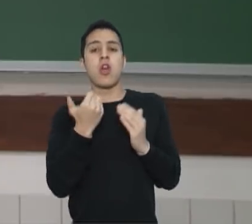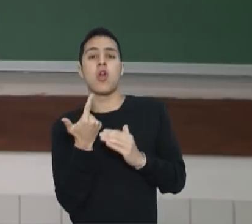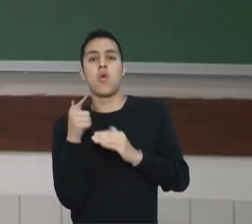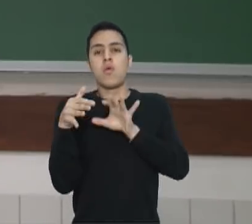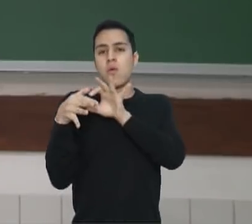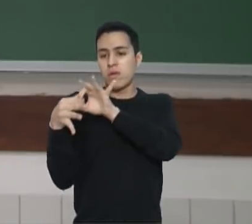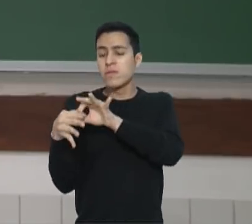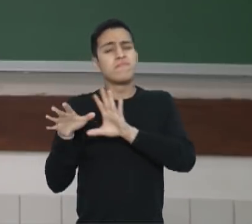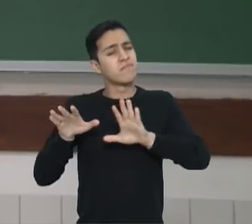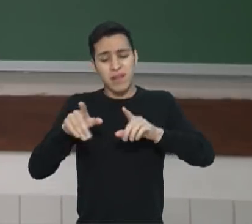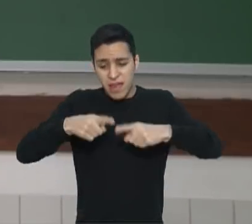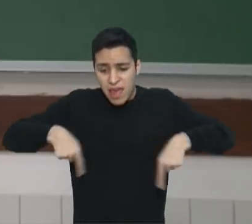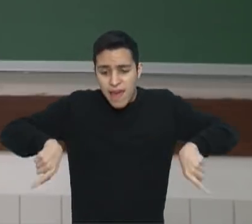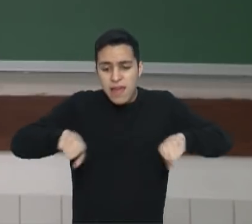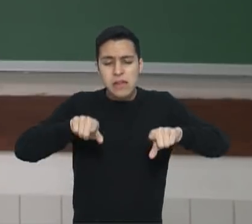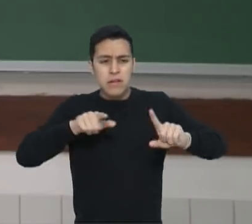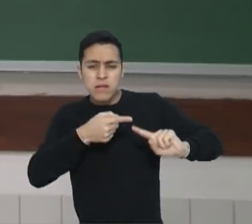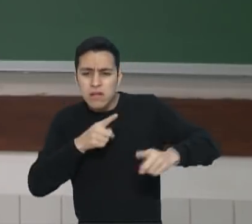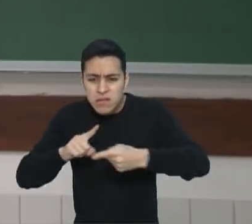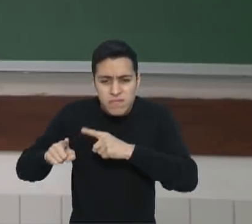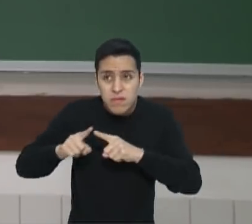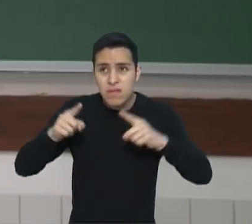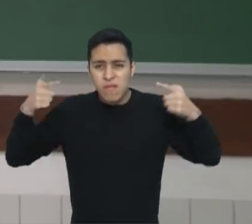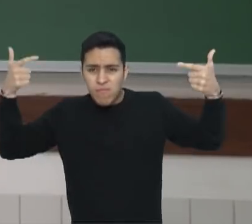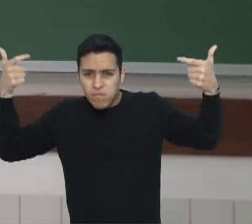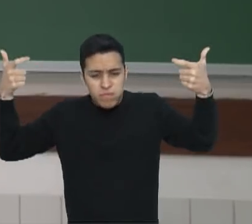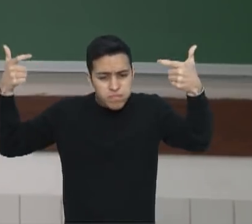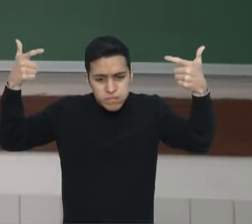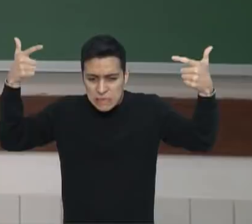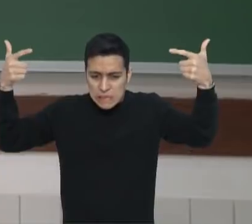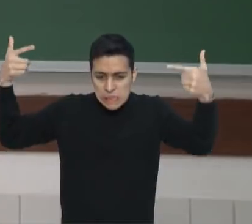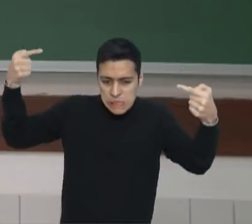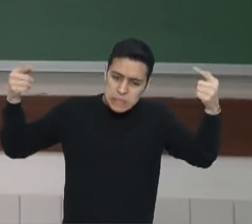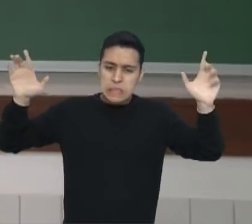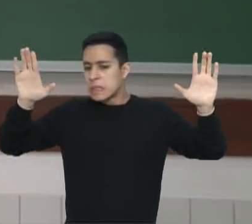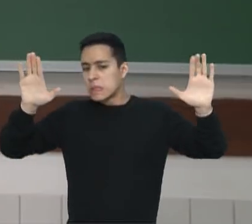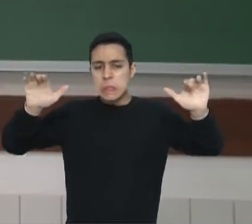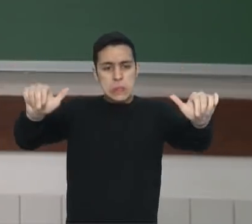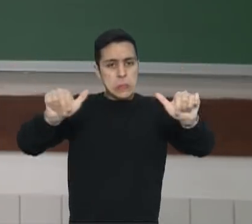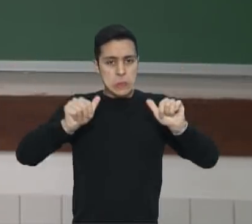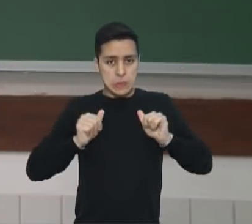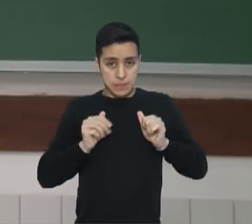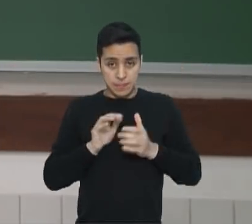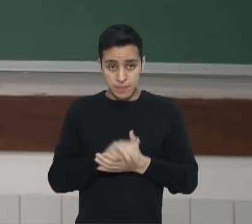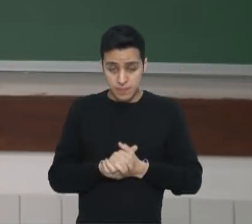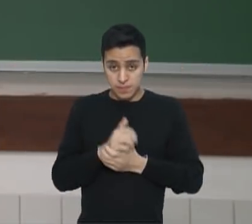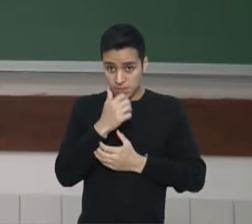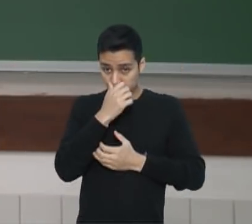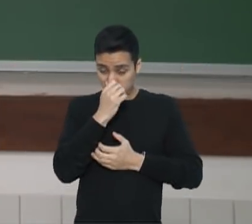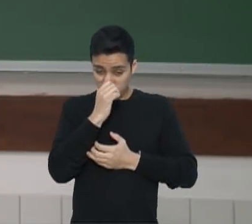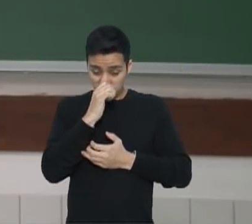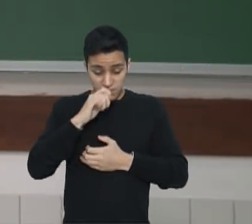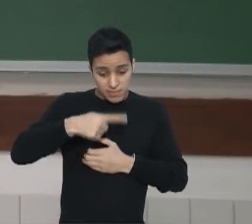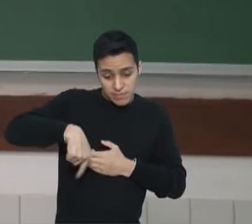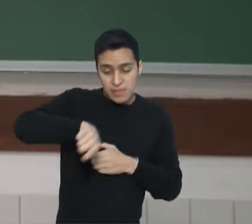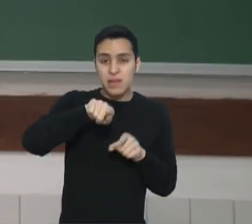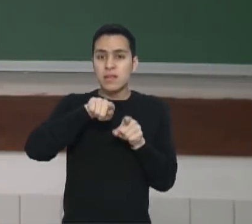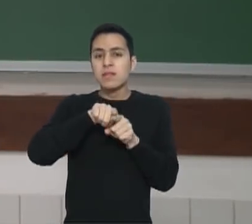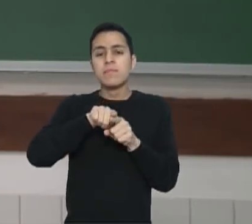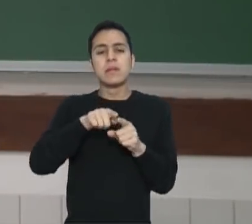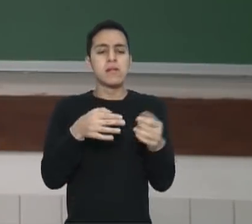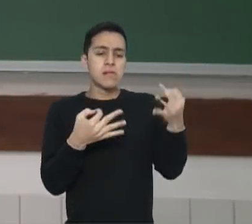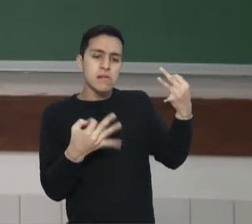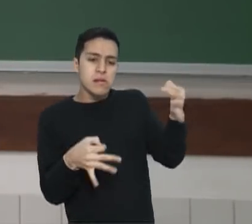tomaram a decisão de não participar desse conflito diretamente. E também fizeram uma negativa à